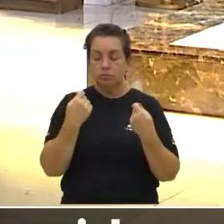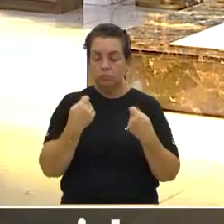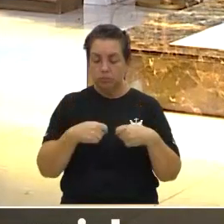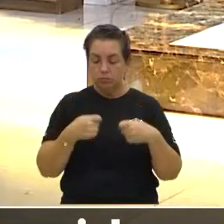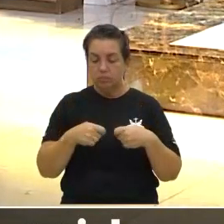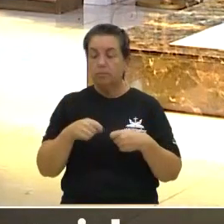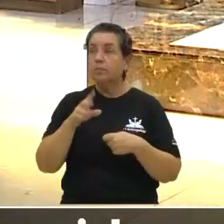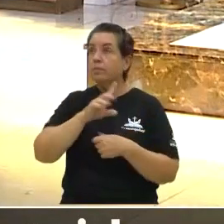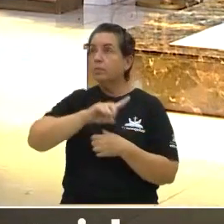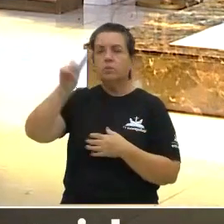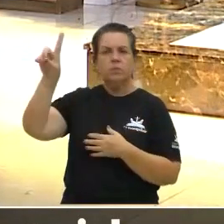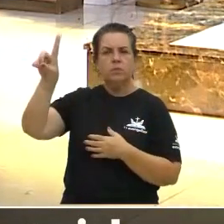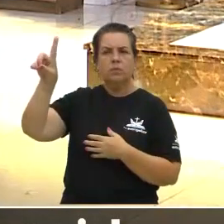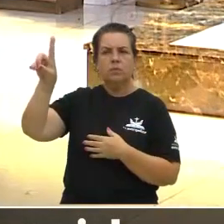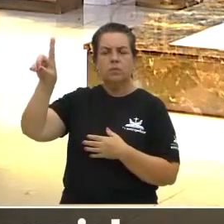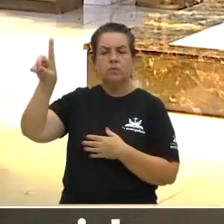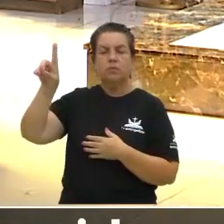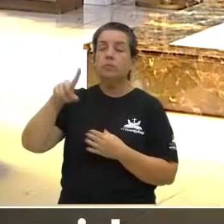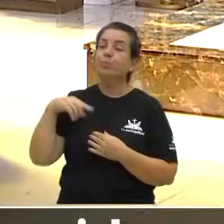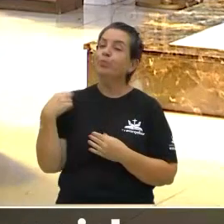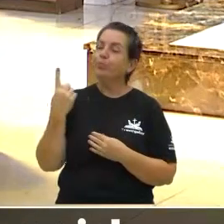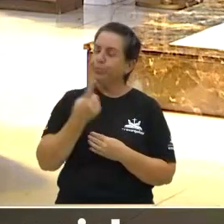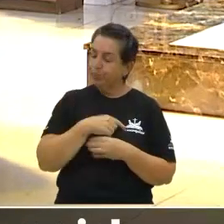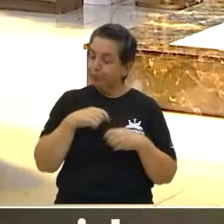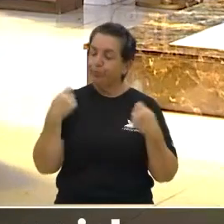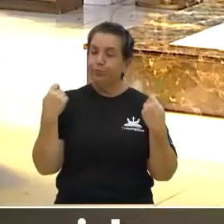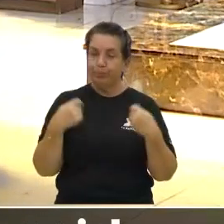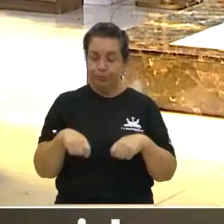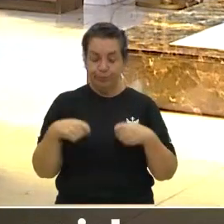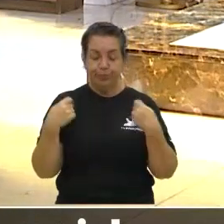Deus? E nós temos nos